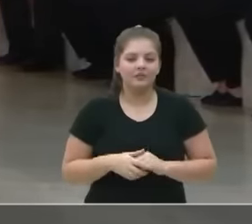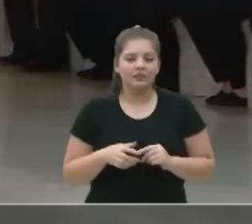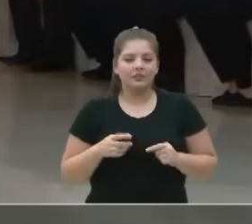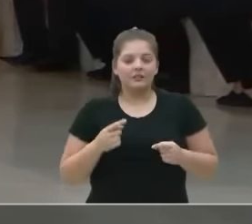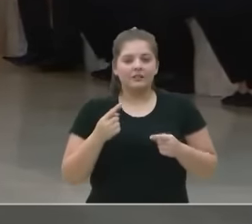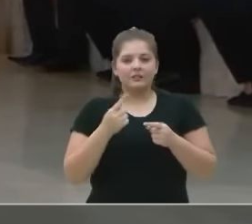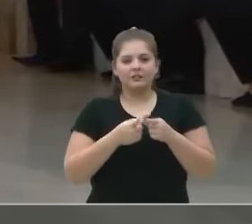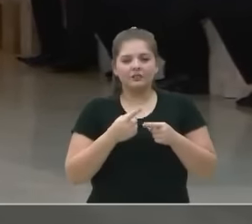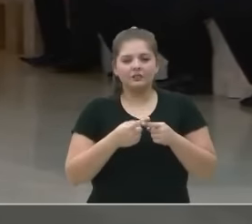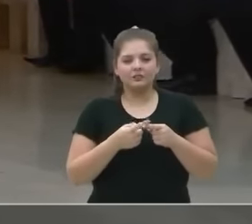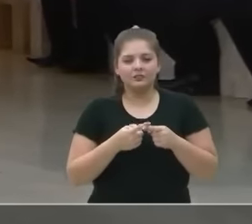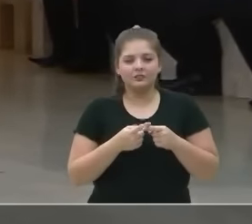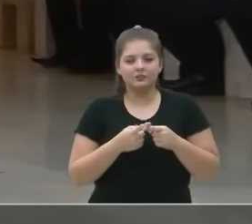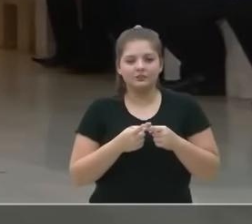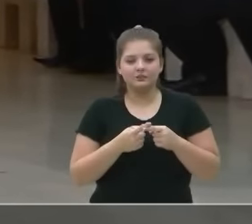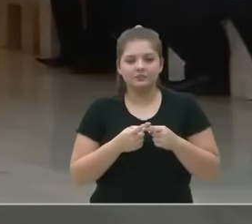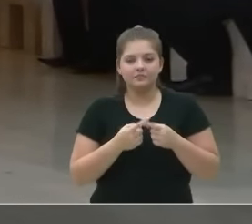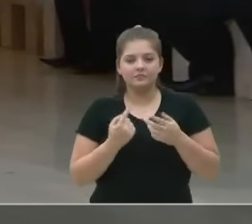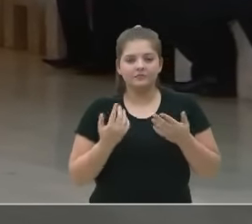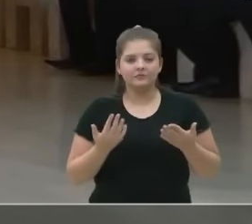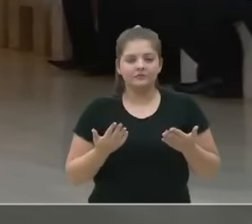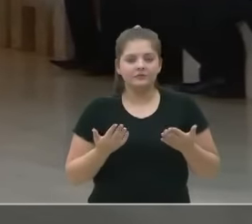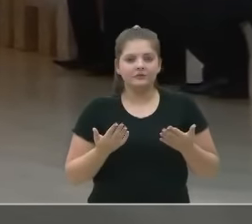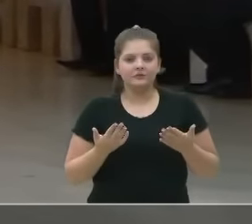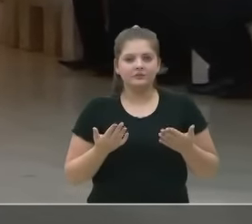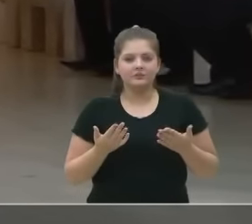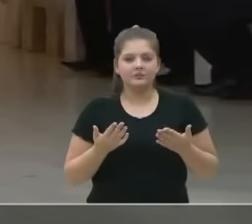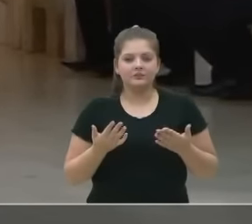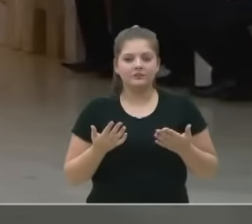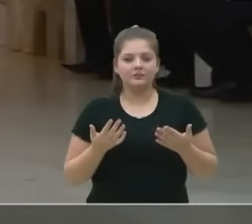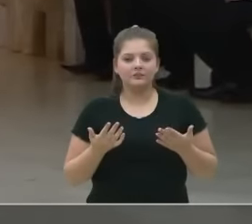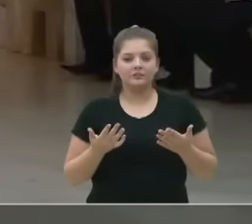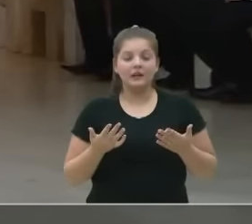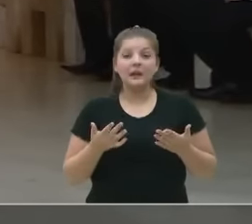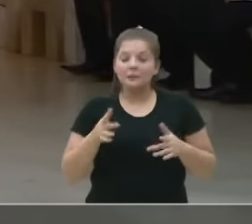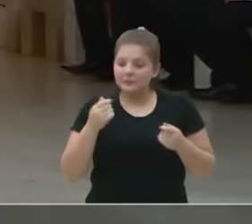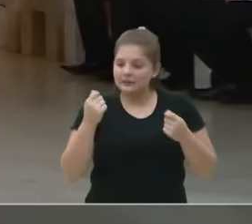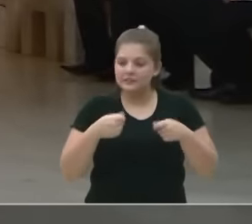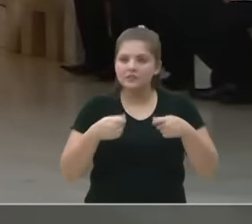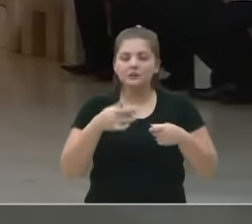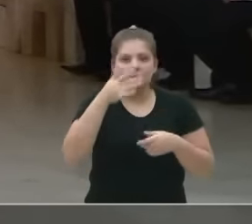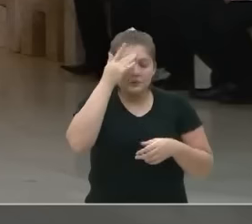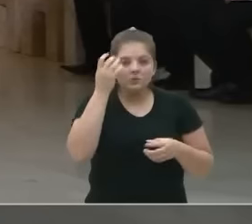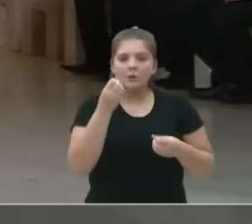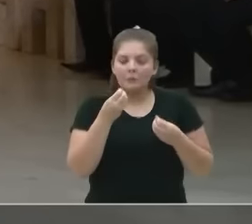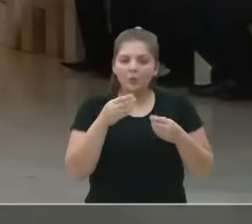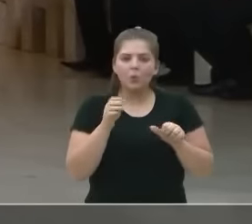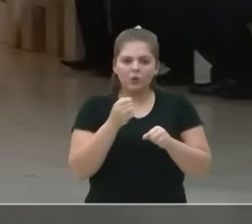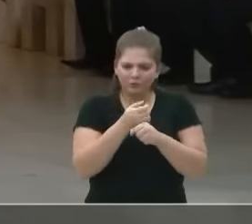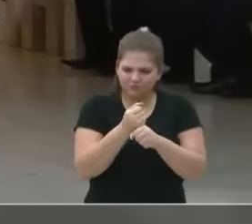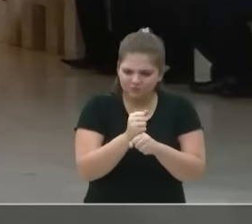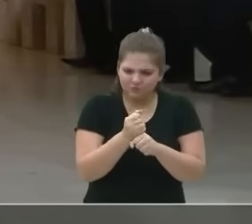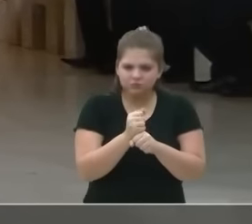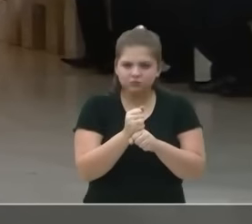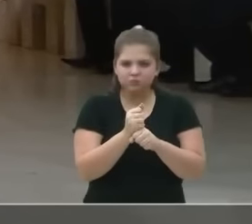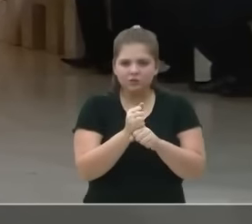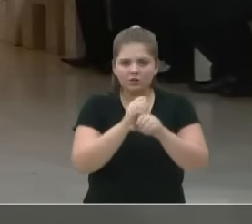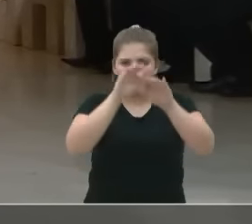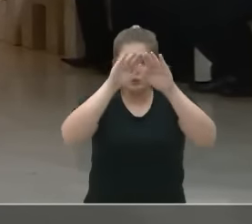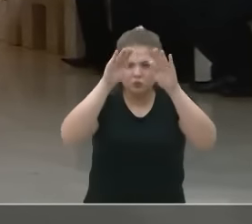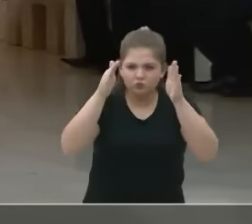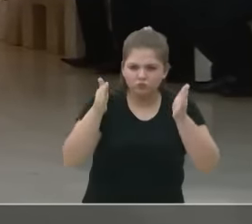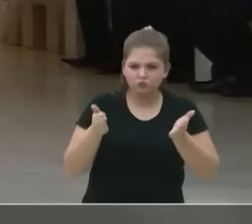muda o Santo Antônio, é a cara de São José. São José é a cara de São. Não. Vocês já viram isso? É uma crítica,